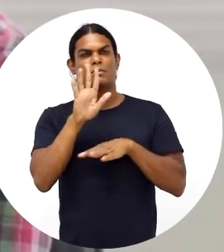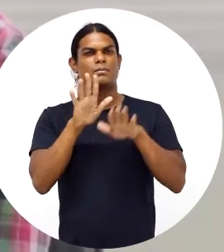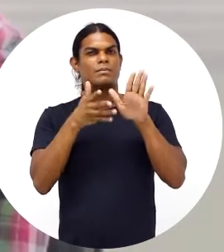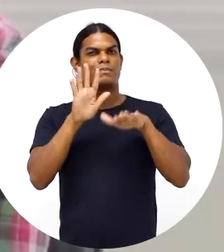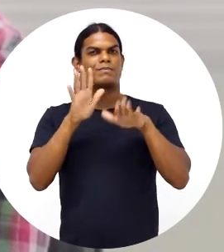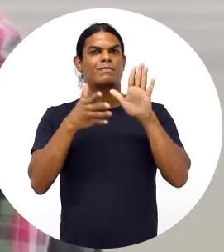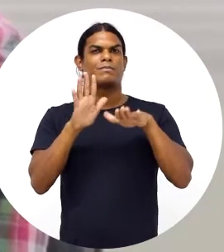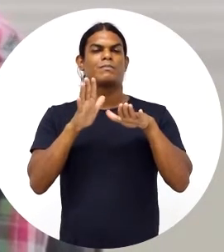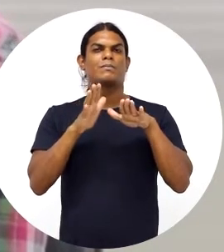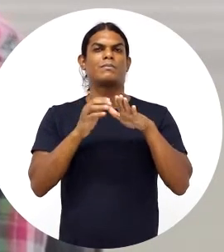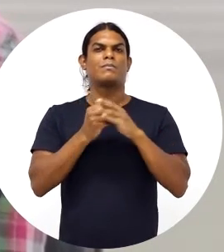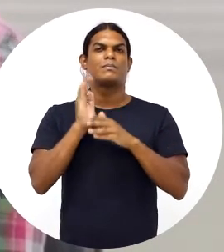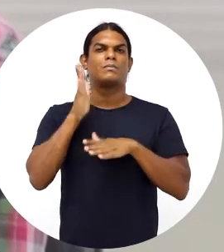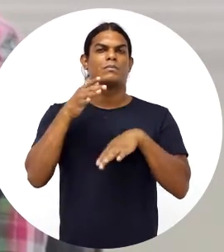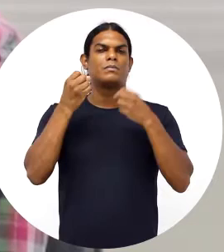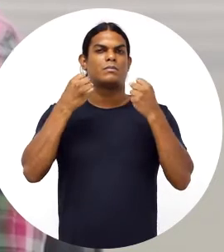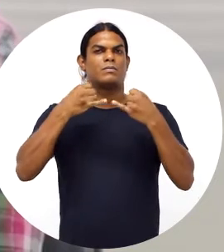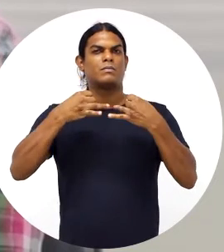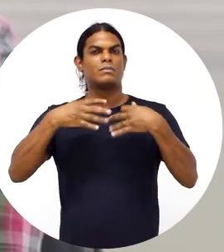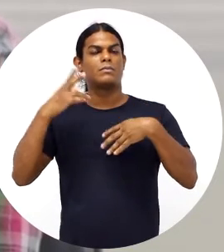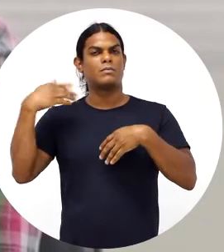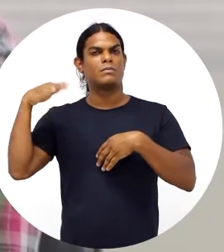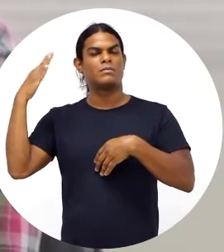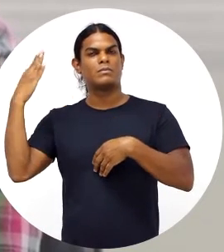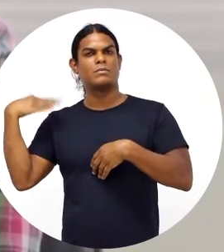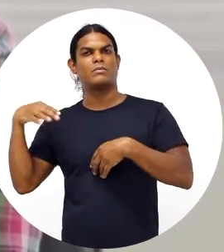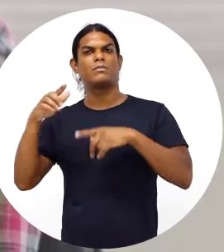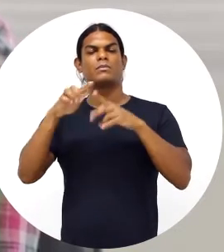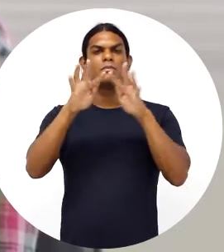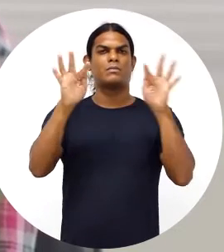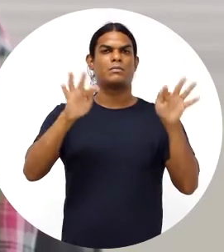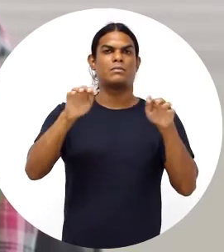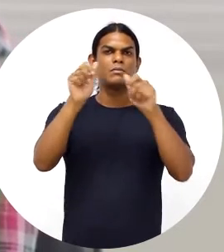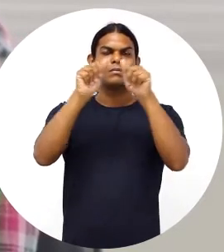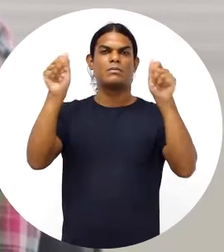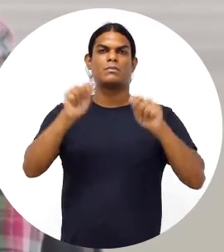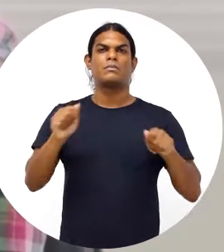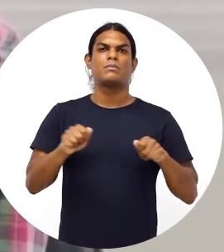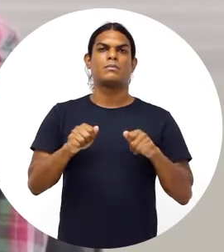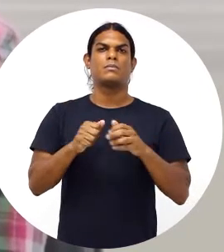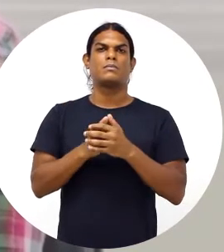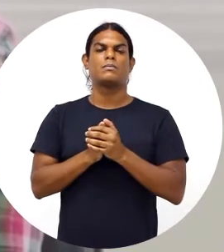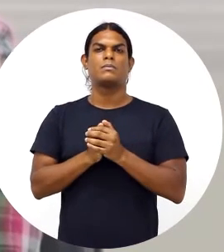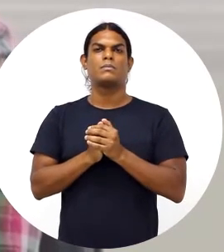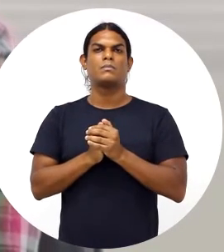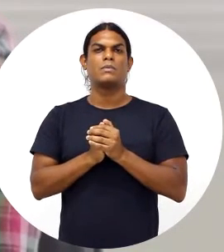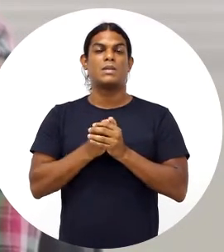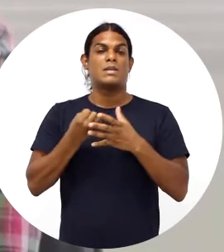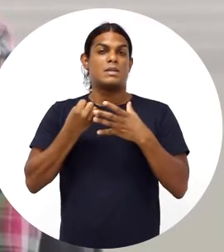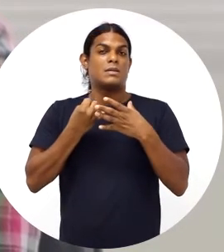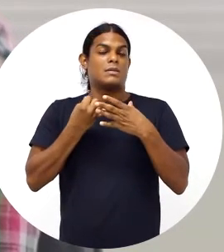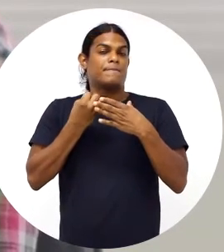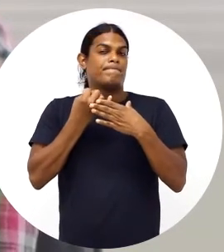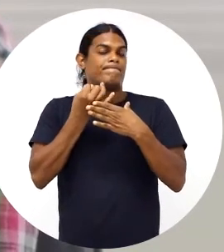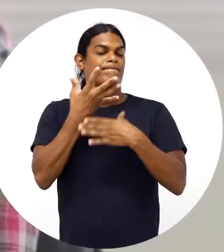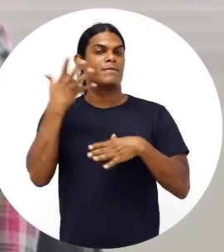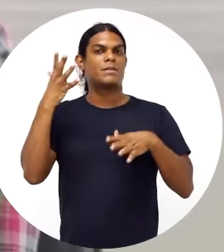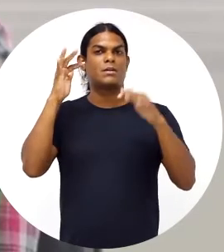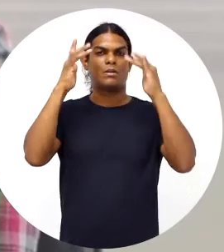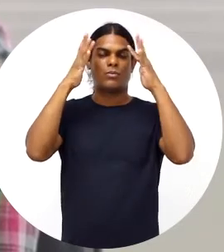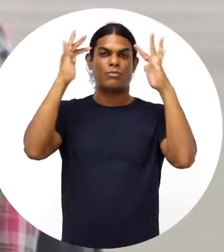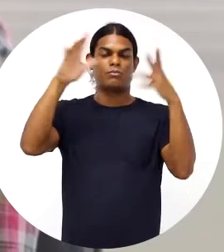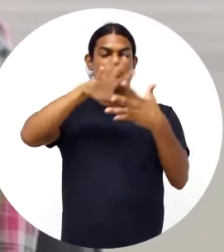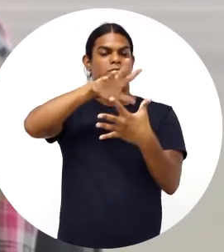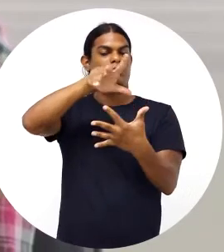a gente já falou sobre as outras manifestações artísticas. Uma delas é recriar um mundo referencial,